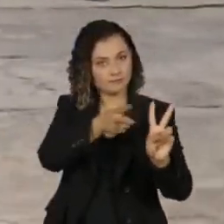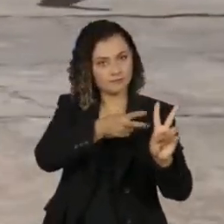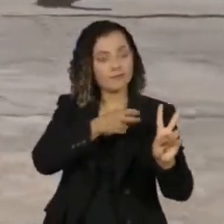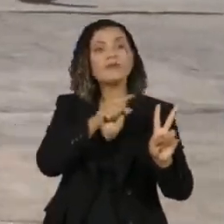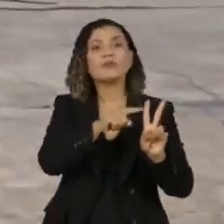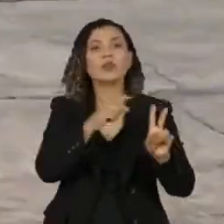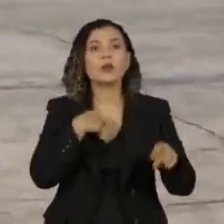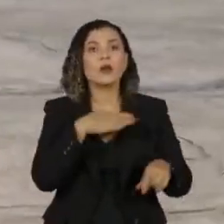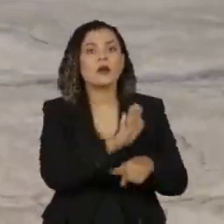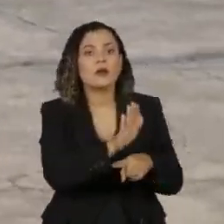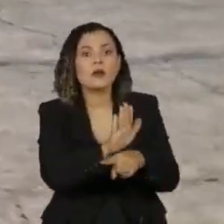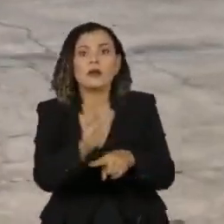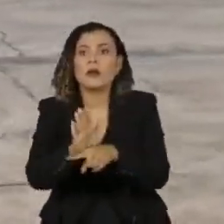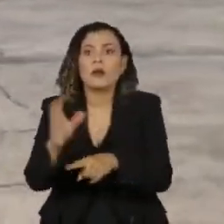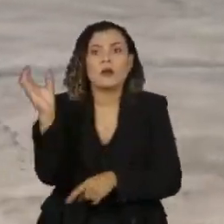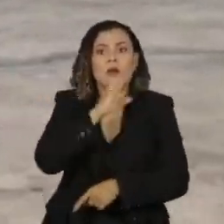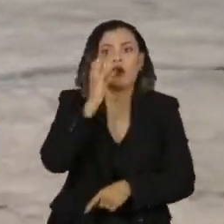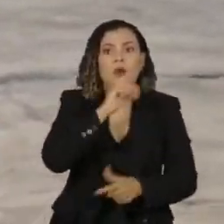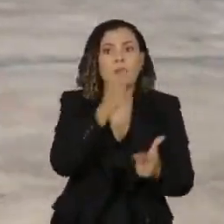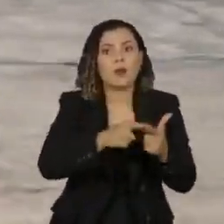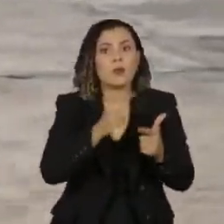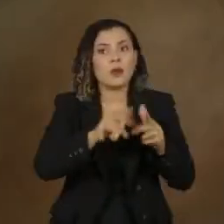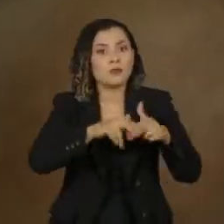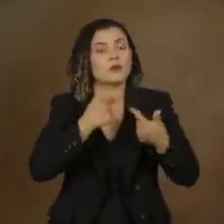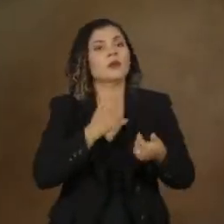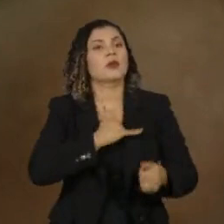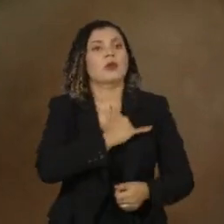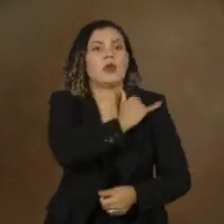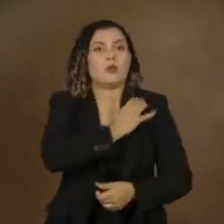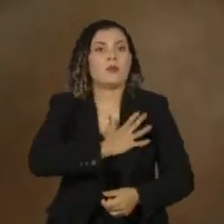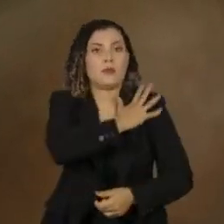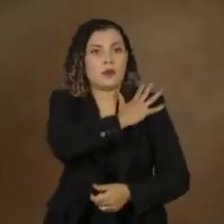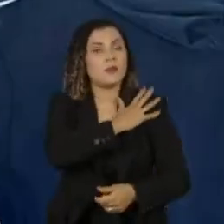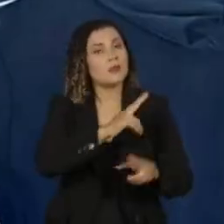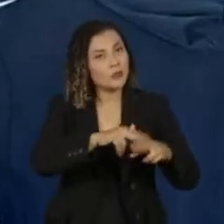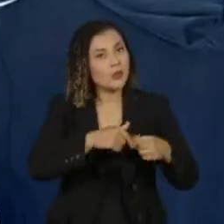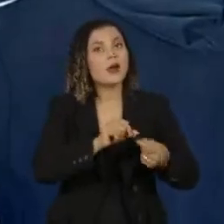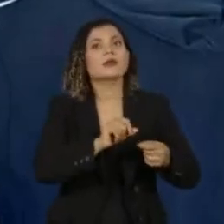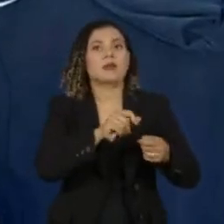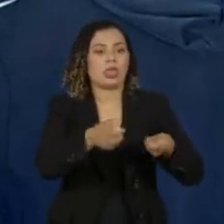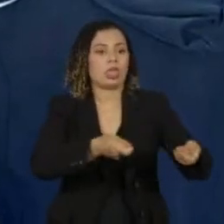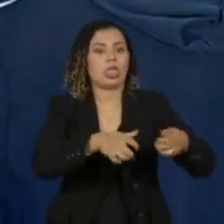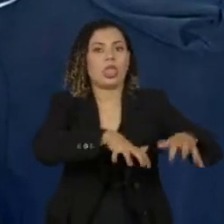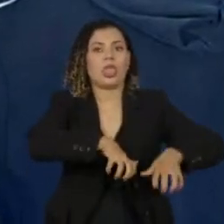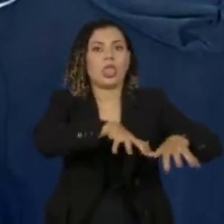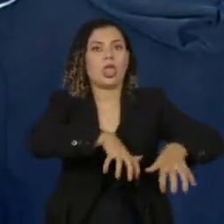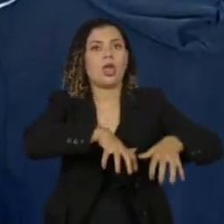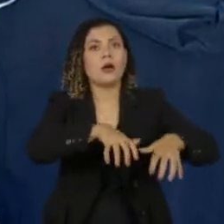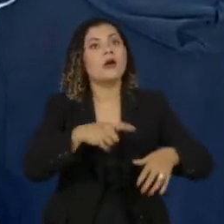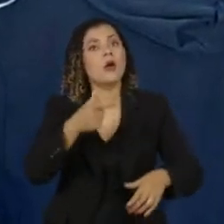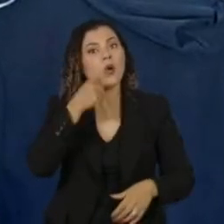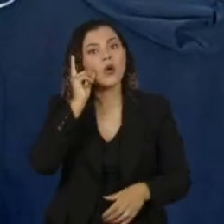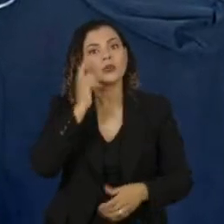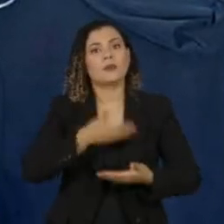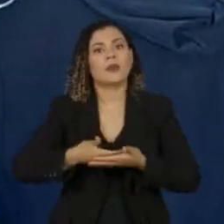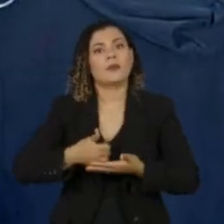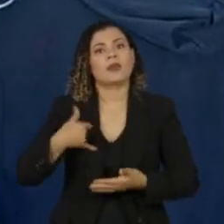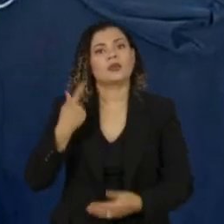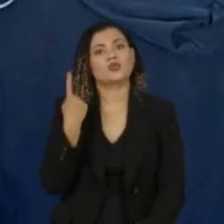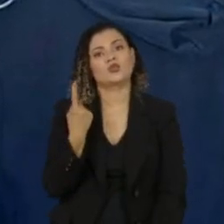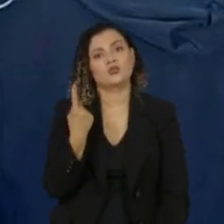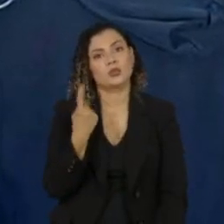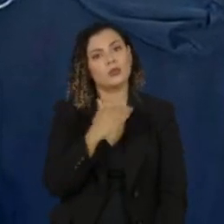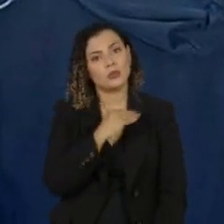crise humanitária e sanitária vivida pelos Yanomami por conta do garimpo ilegal. Ontem, mais uma criança, um bebê de um ano,